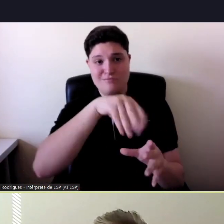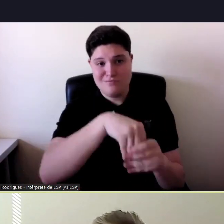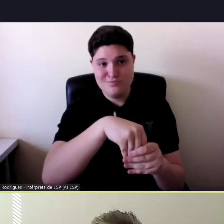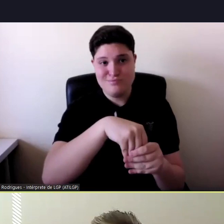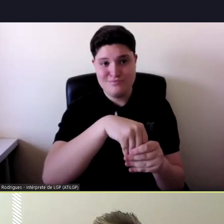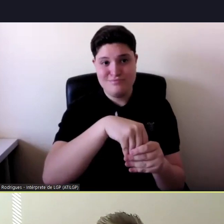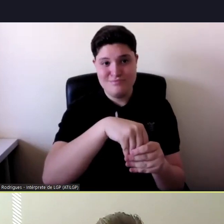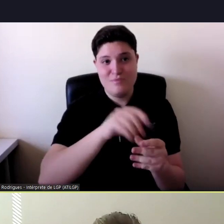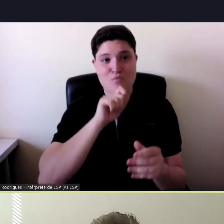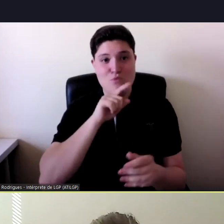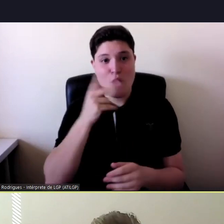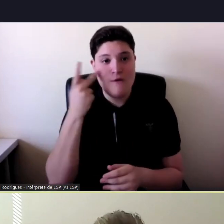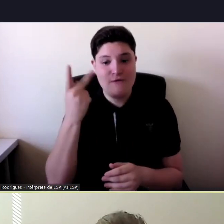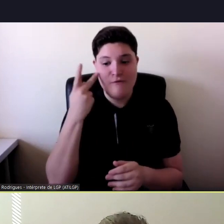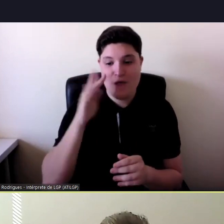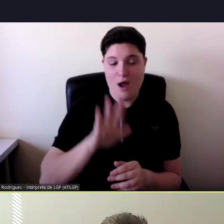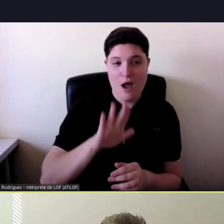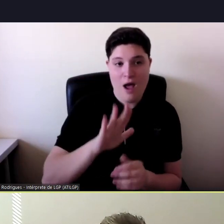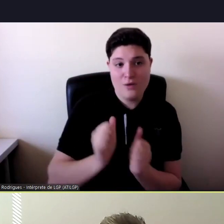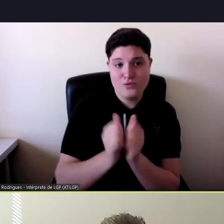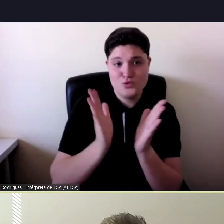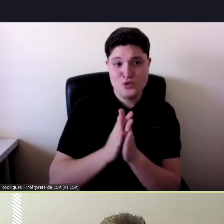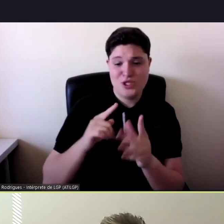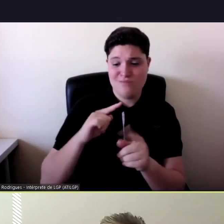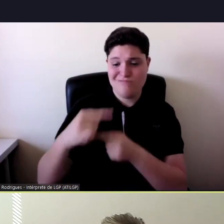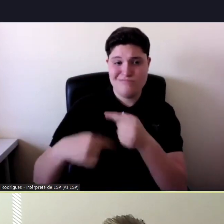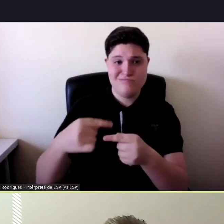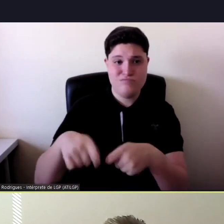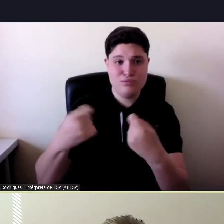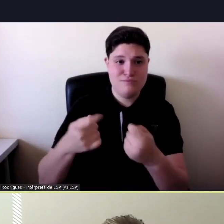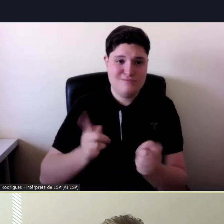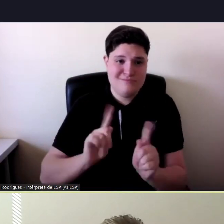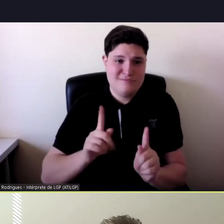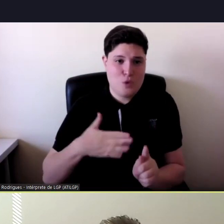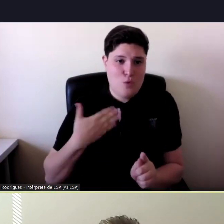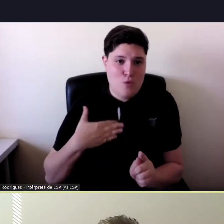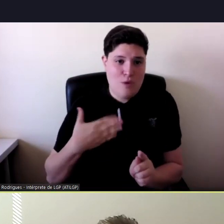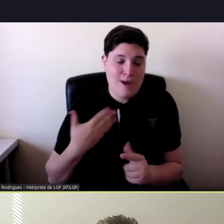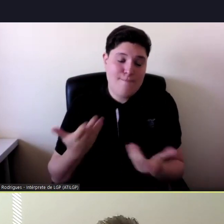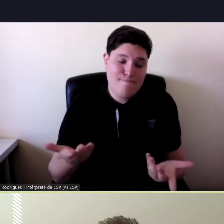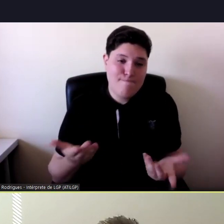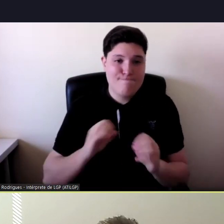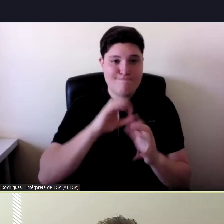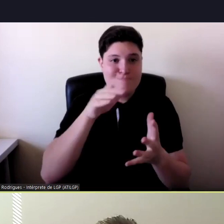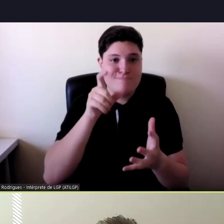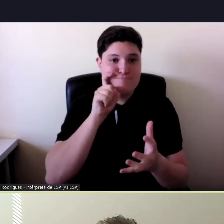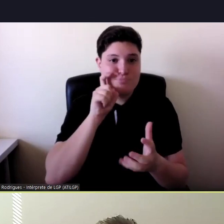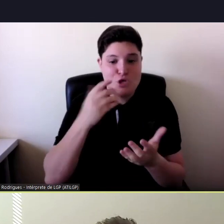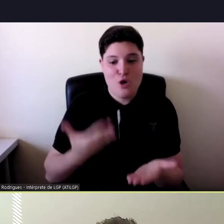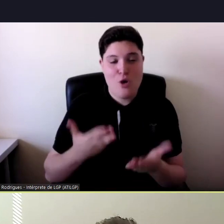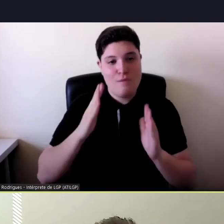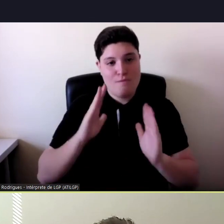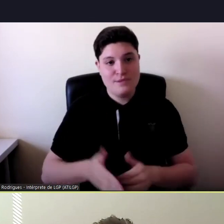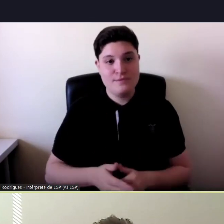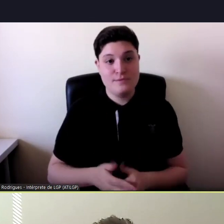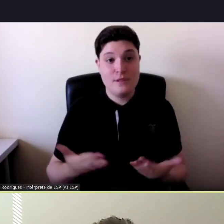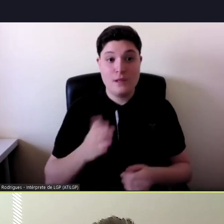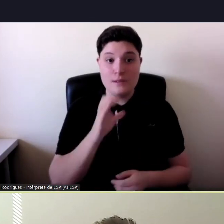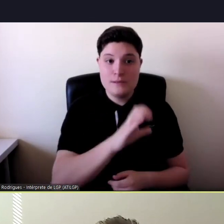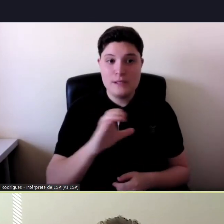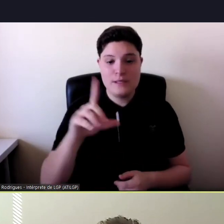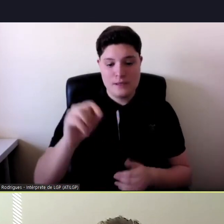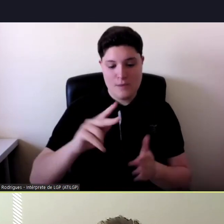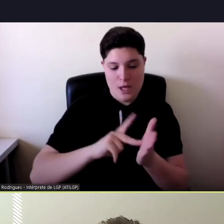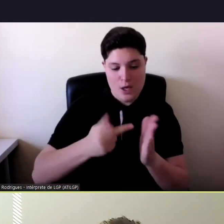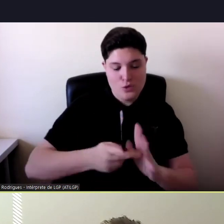de sobrevivência para todos nós. Aqui a ciência e a inovação